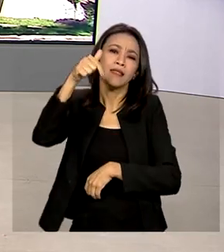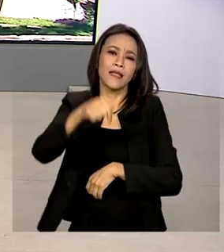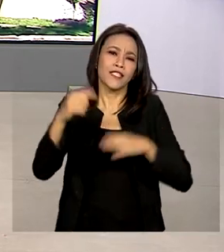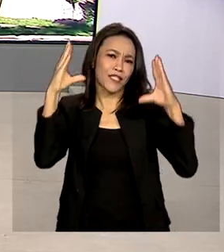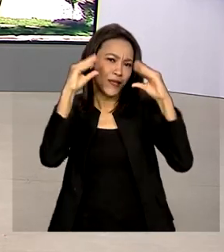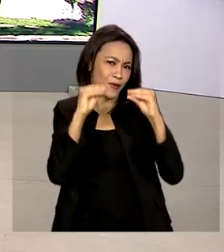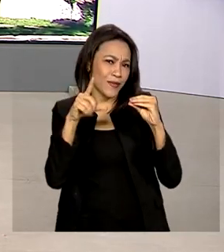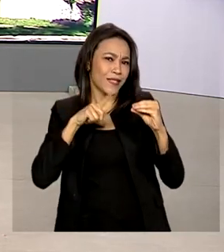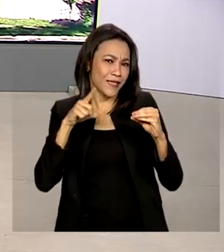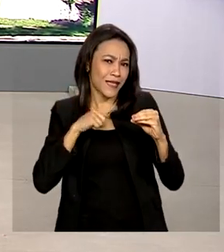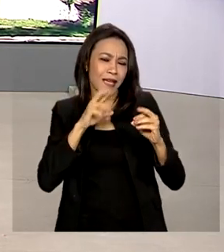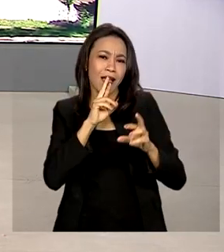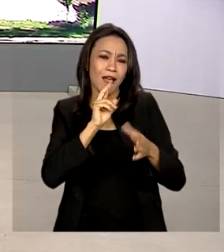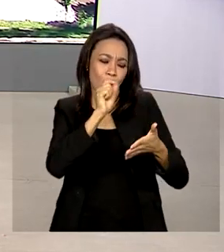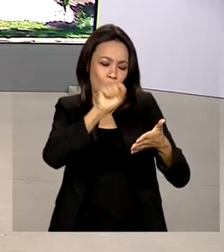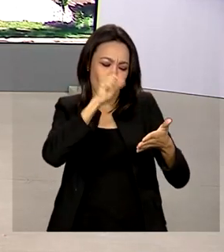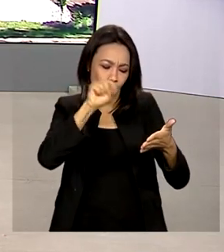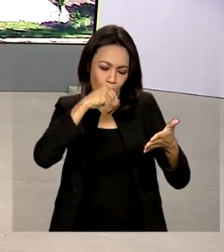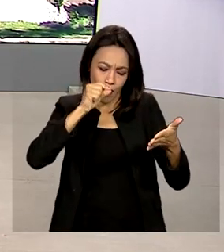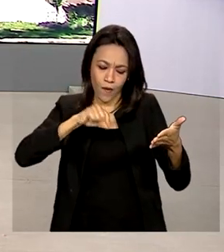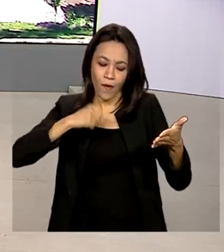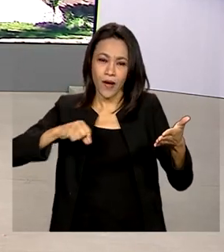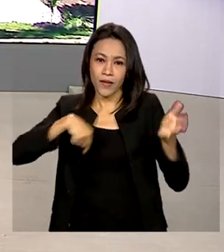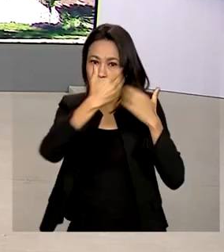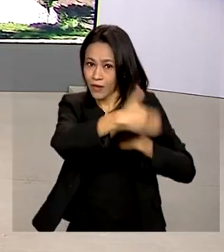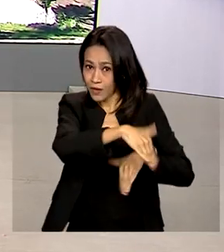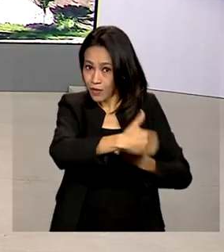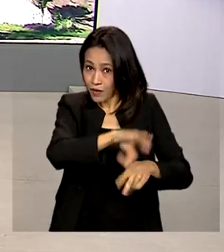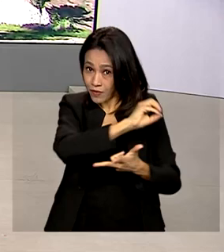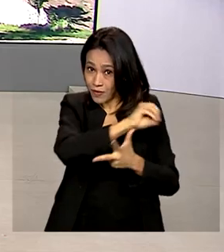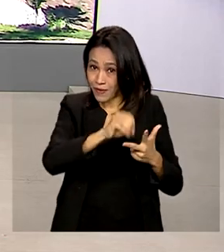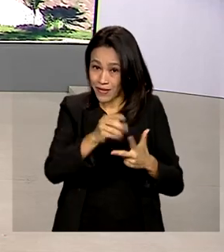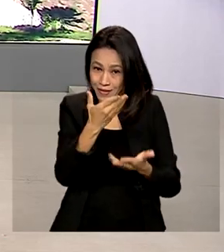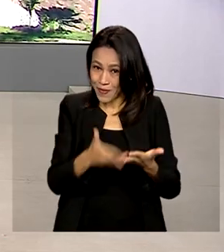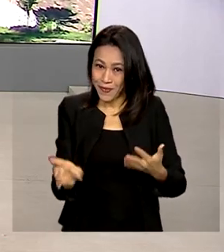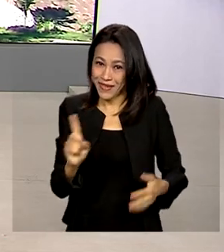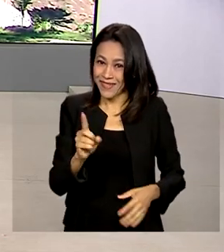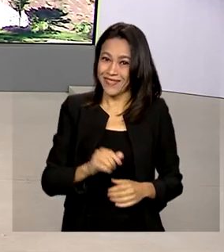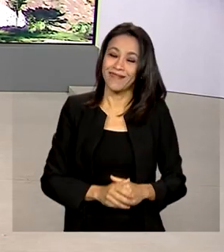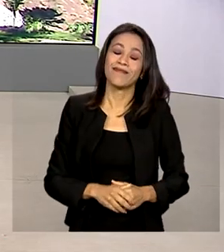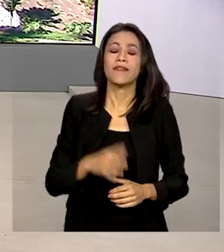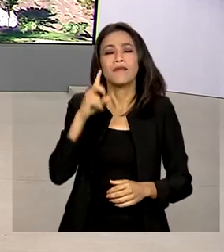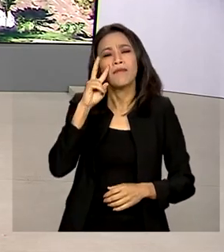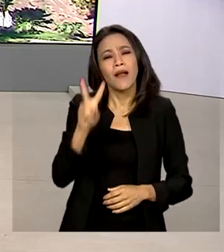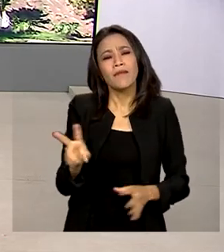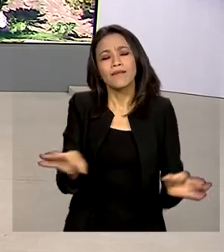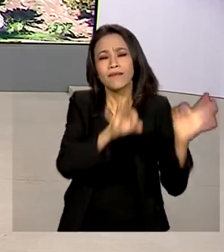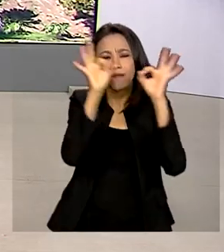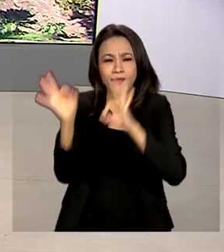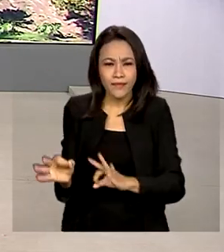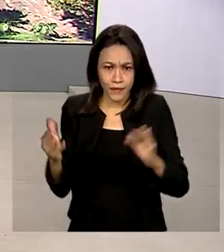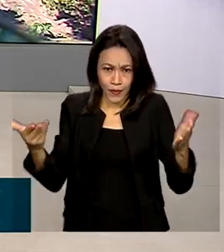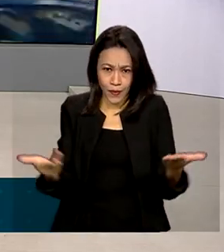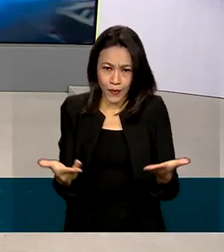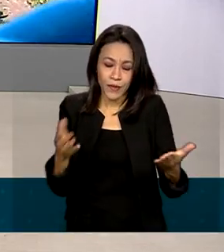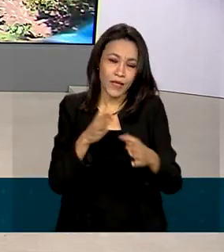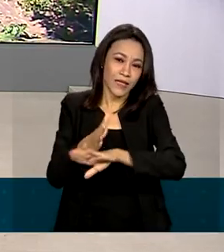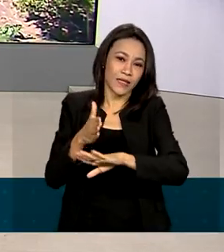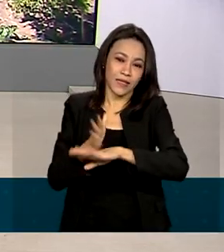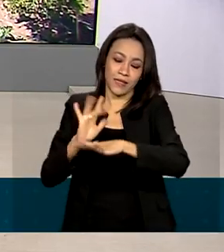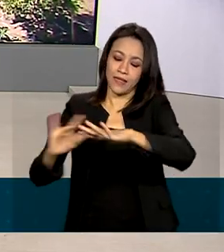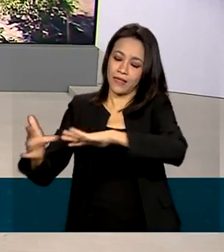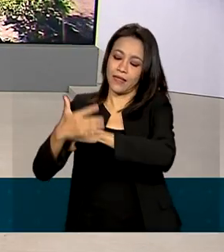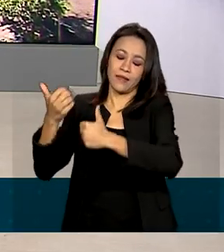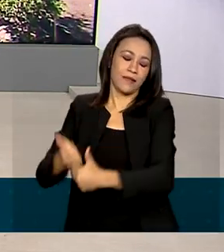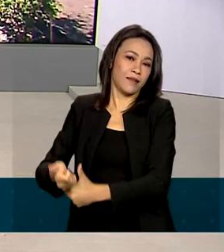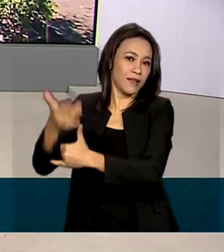tem o Caiu no Enem, com a correção das questões da prova com professores. Não perca. Para rever as reportagens de hoje, é só acessar as redes